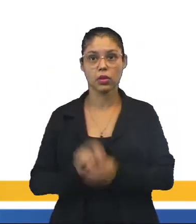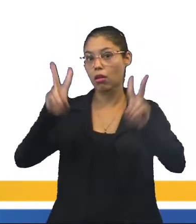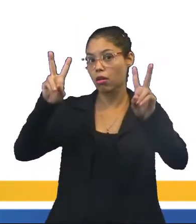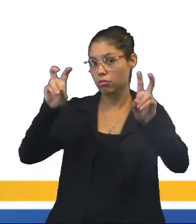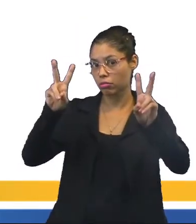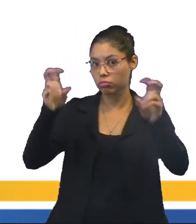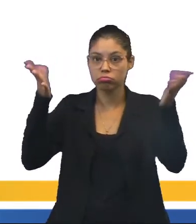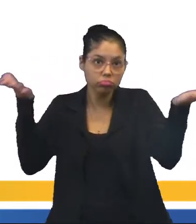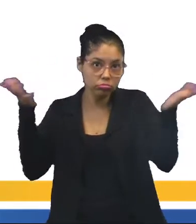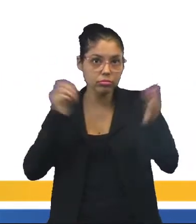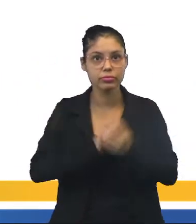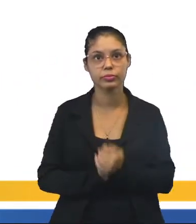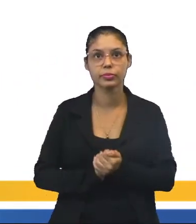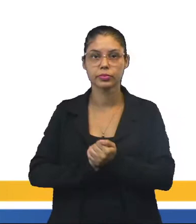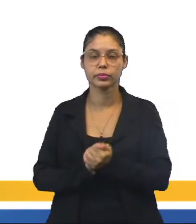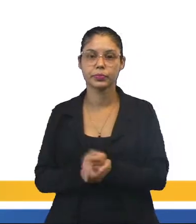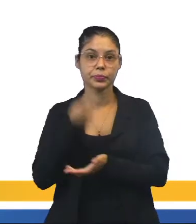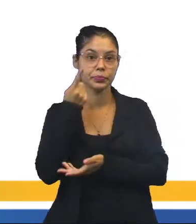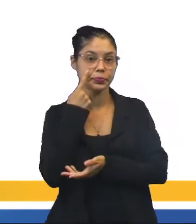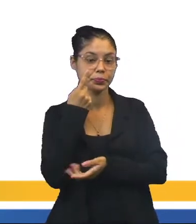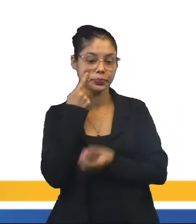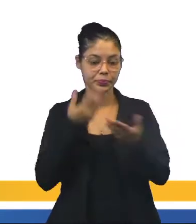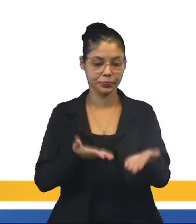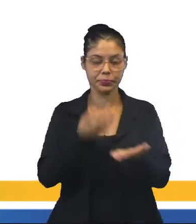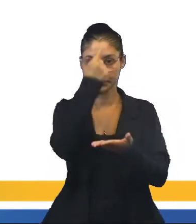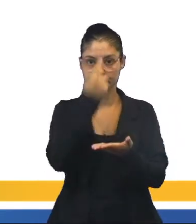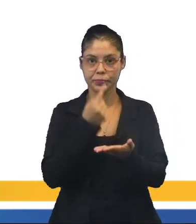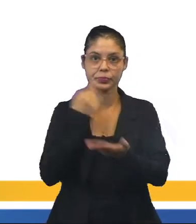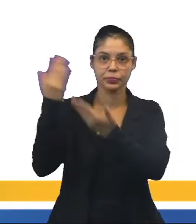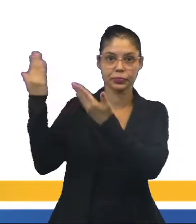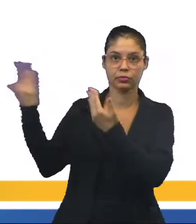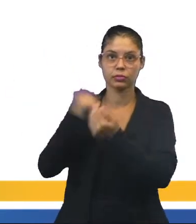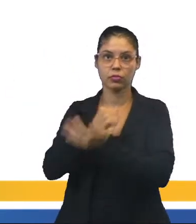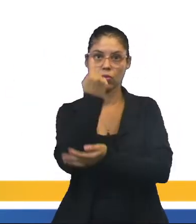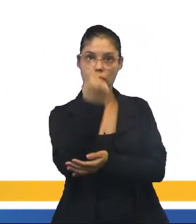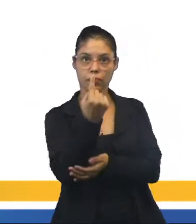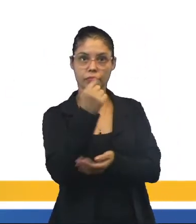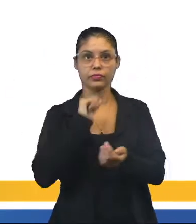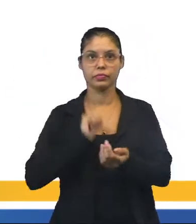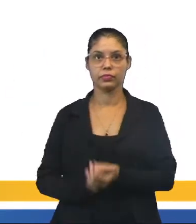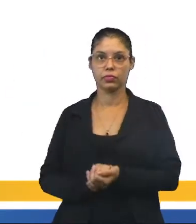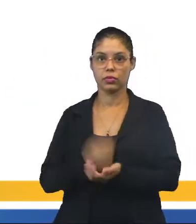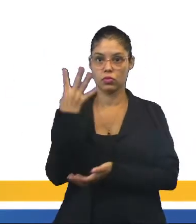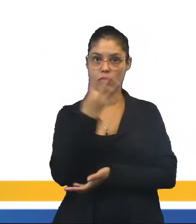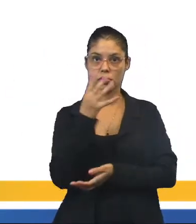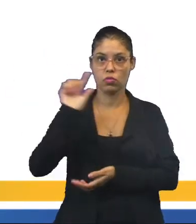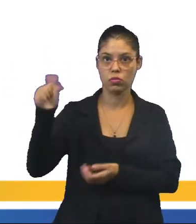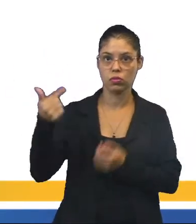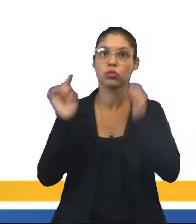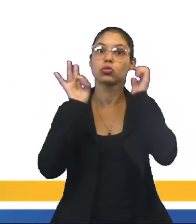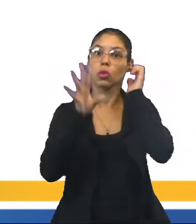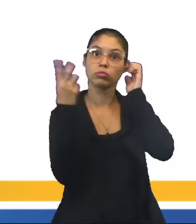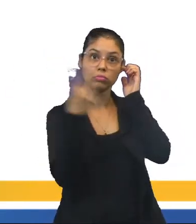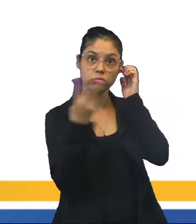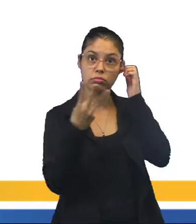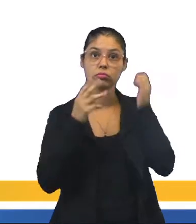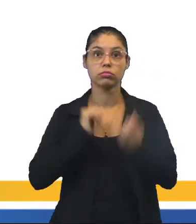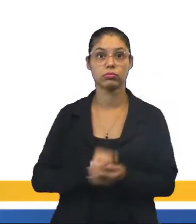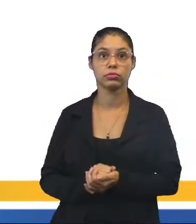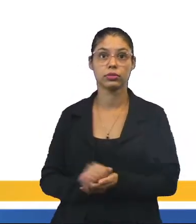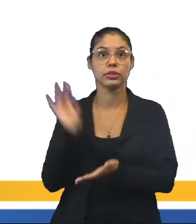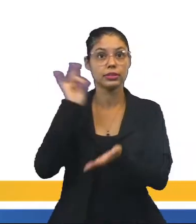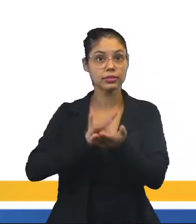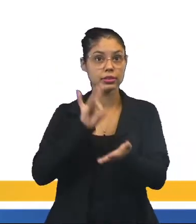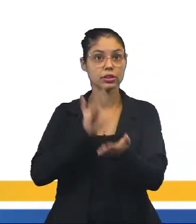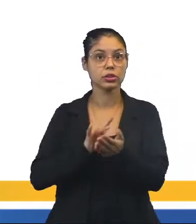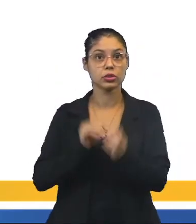um determinado assunto. Observem a imagem. Para um, ele está vendo 4, o outro, não, são 3. A